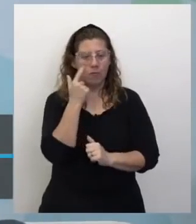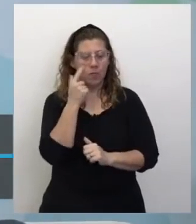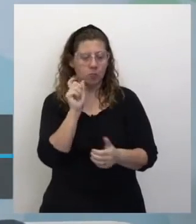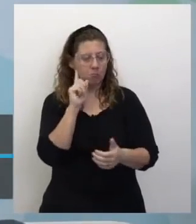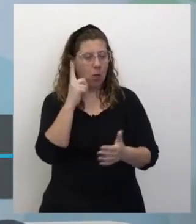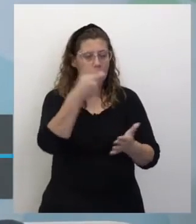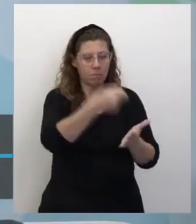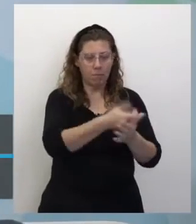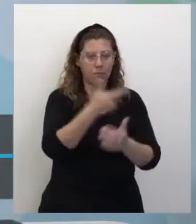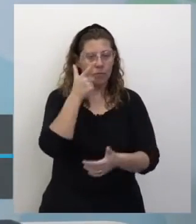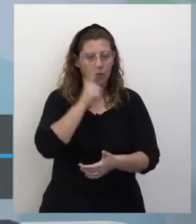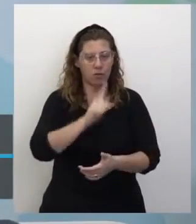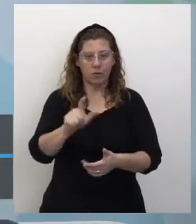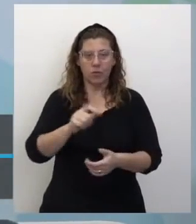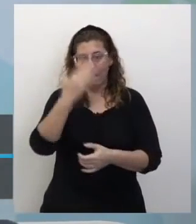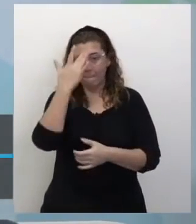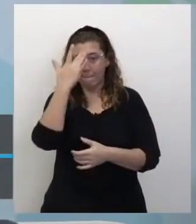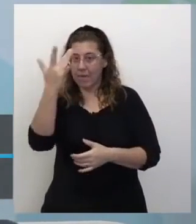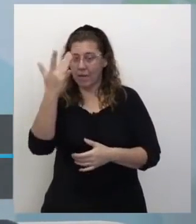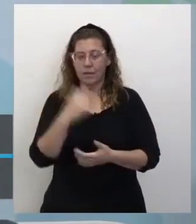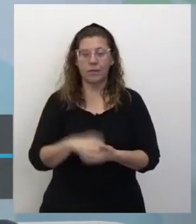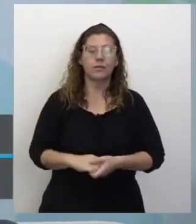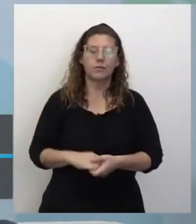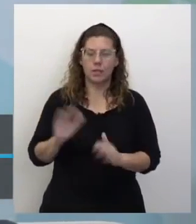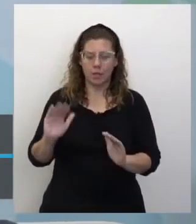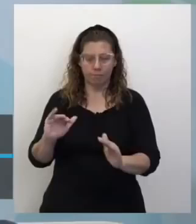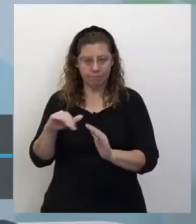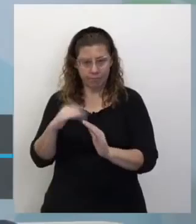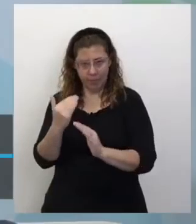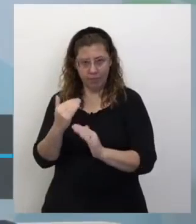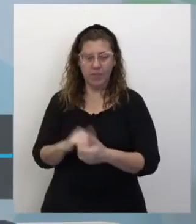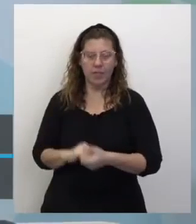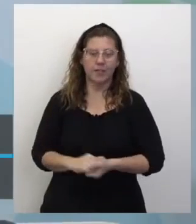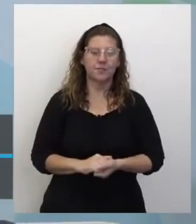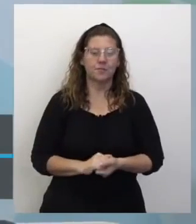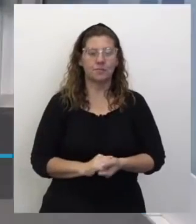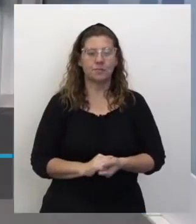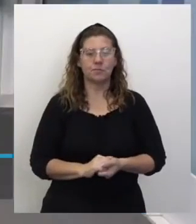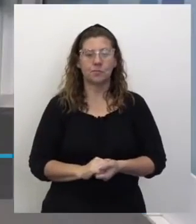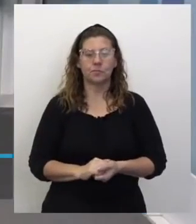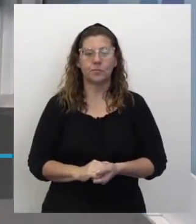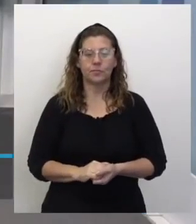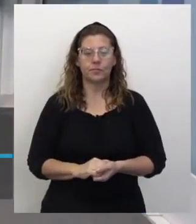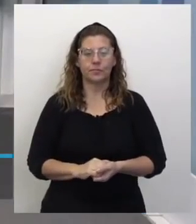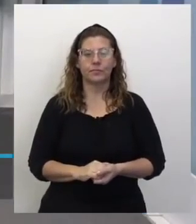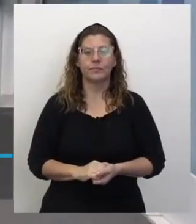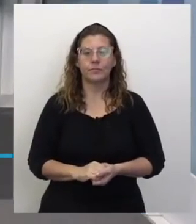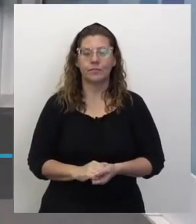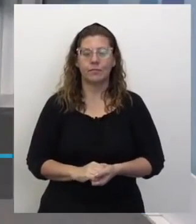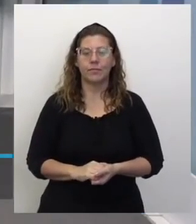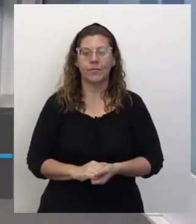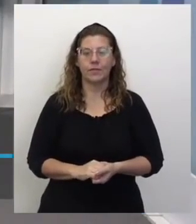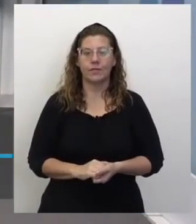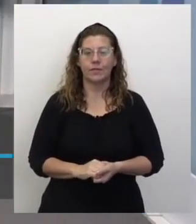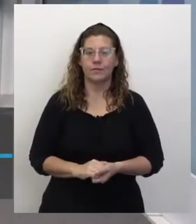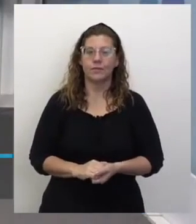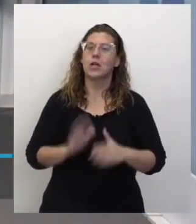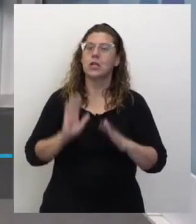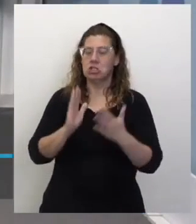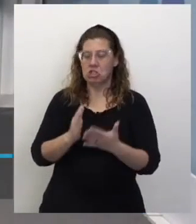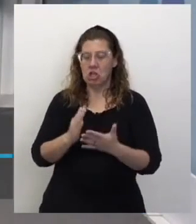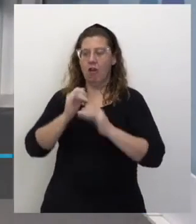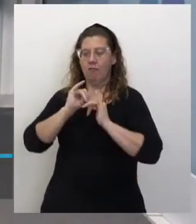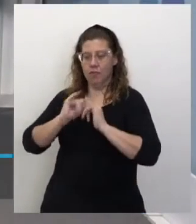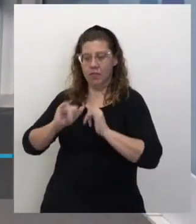final da aula, tá bom? Obrigado pelo toque aí para a gente poder avisar o pessoal aqui também. Então, Thanks. Então já avisamos que o chat está